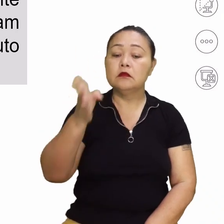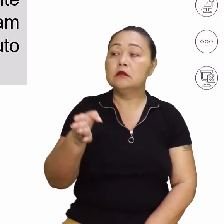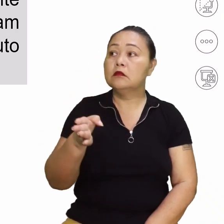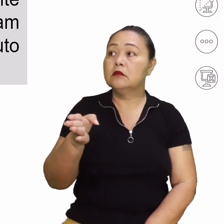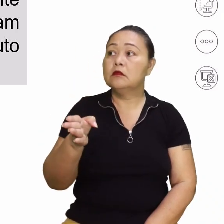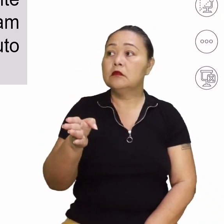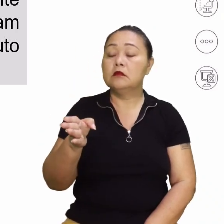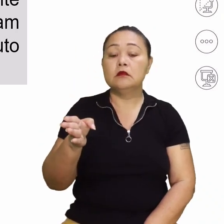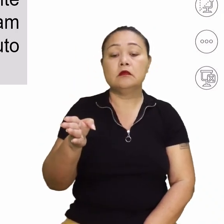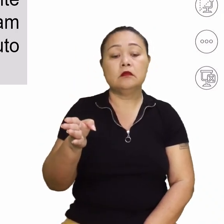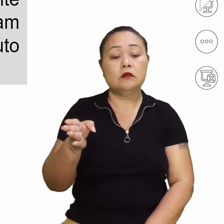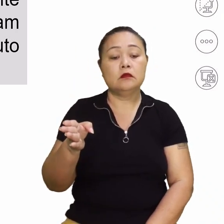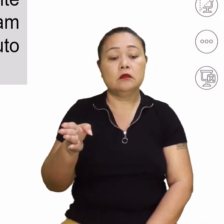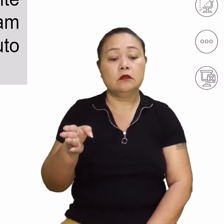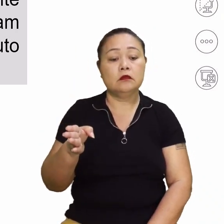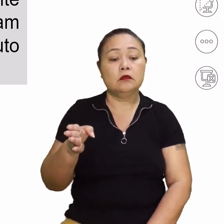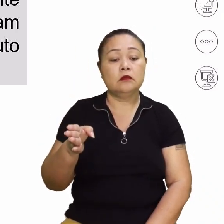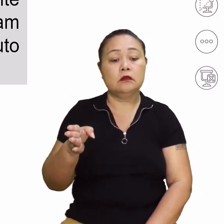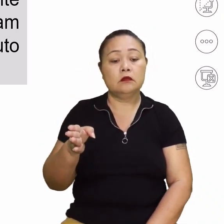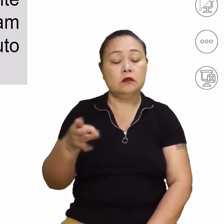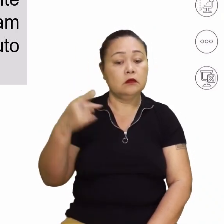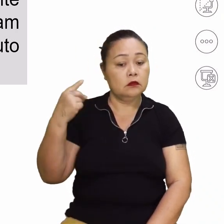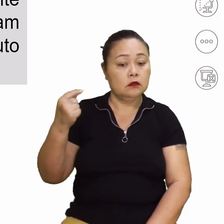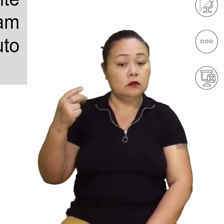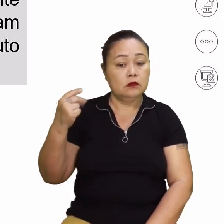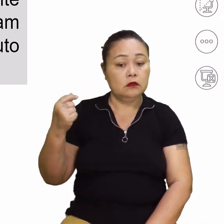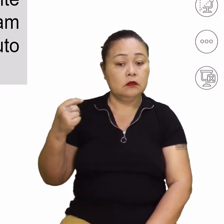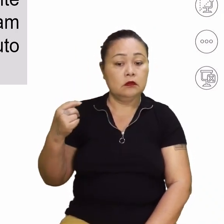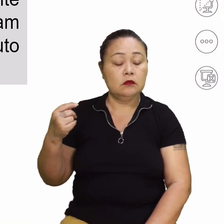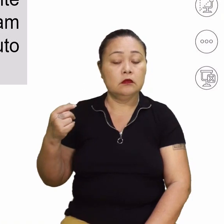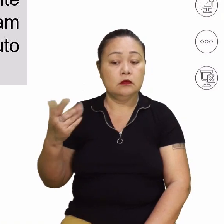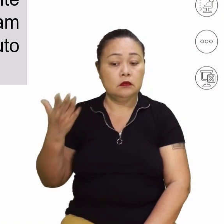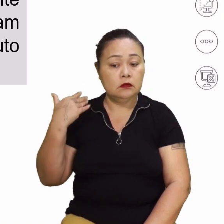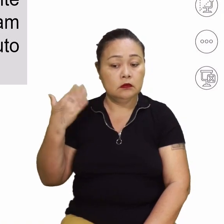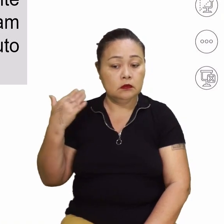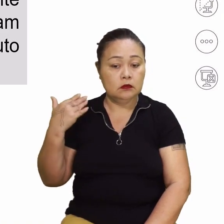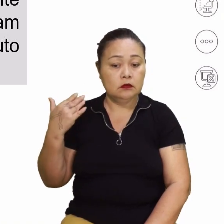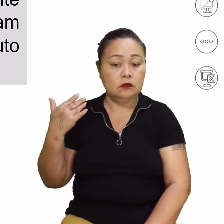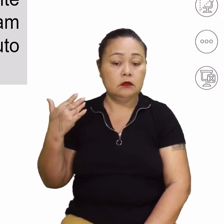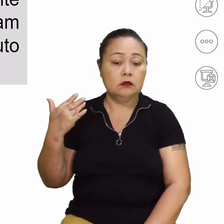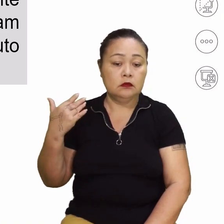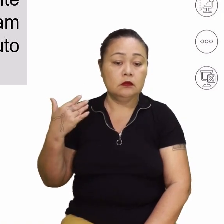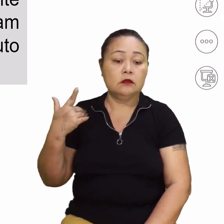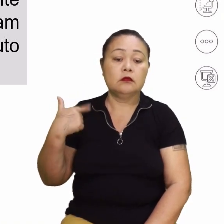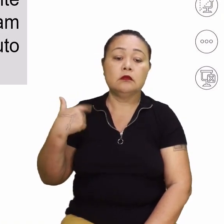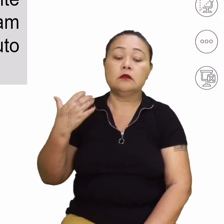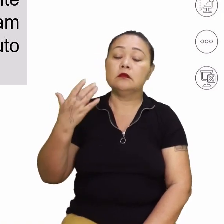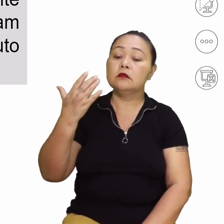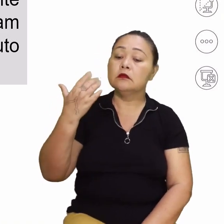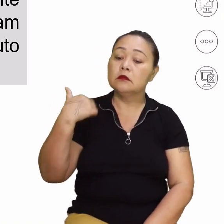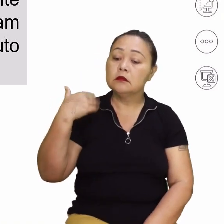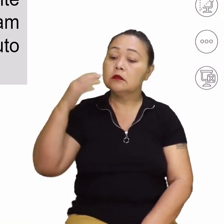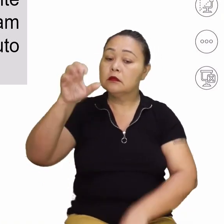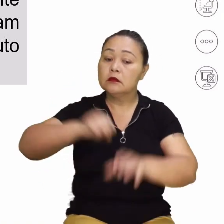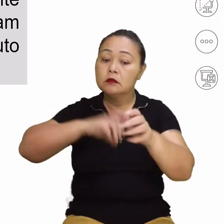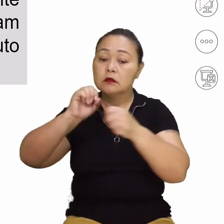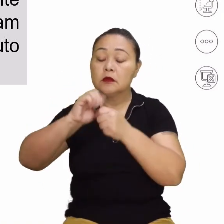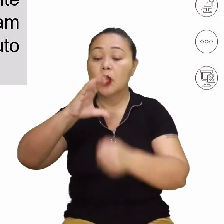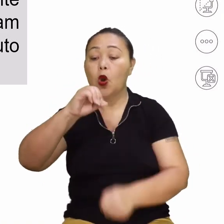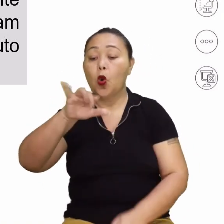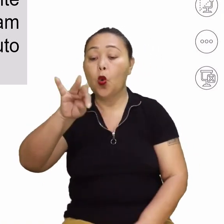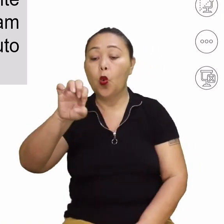e olha só Aí galera olha o tempo do verbo era caçador Pescador e coletou